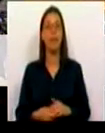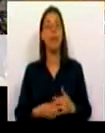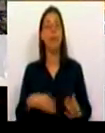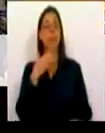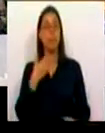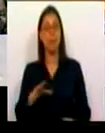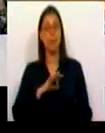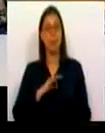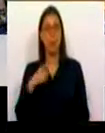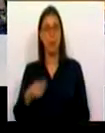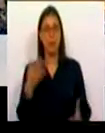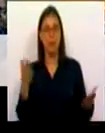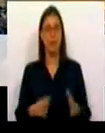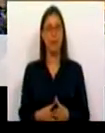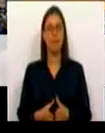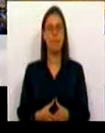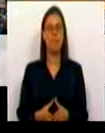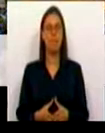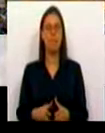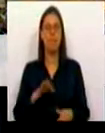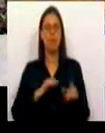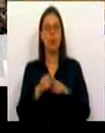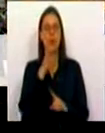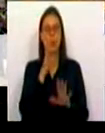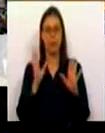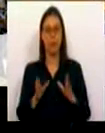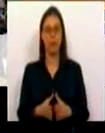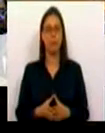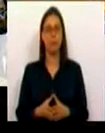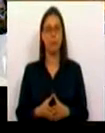Muito obrigado, Sr. Presidente. Sr. Deputado